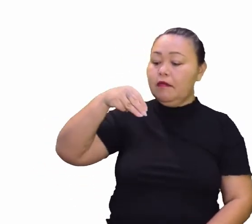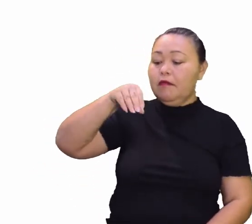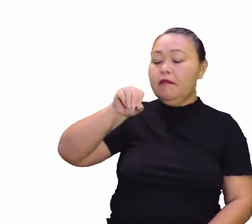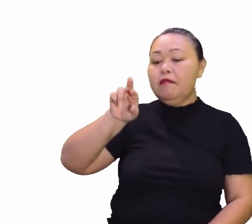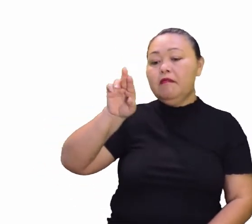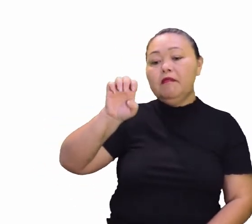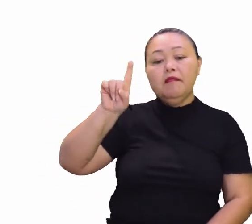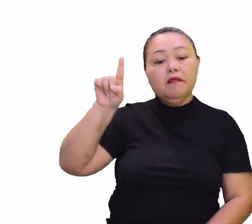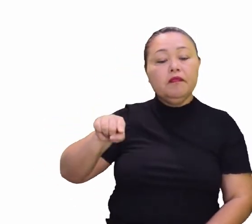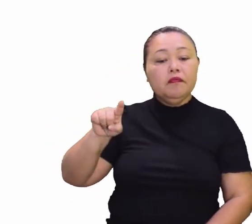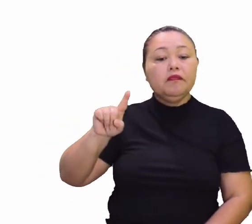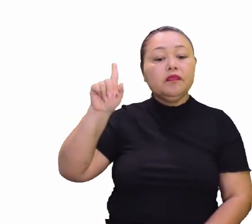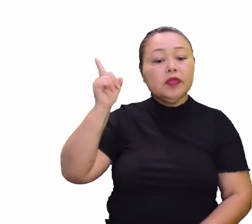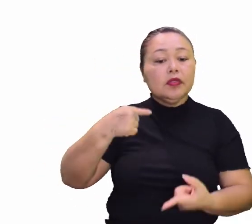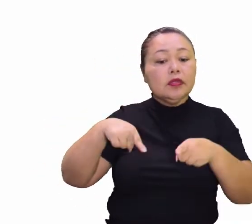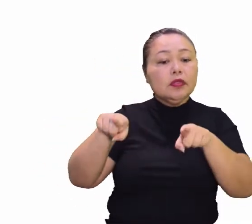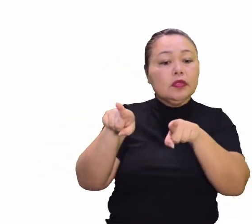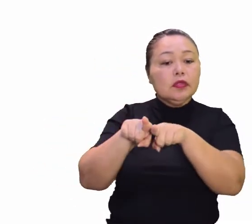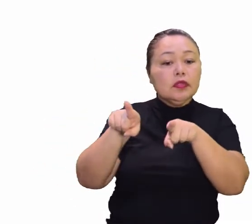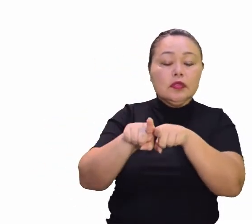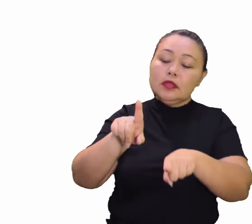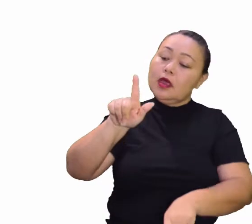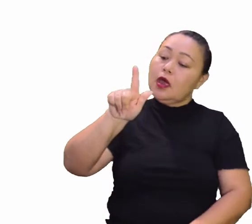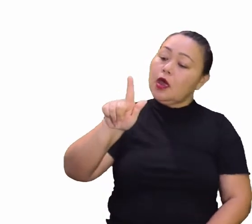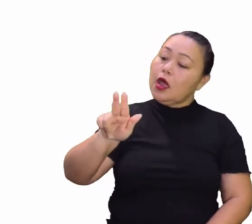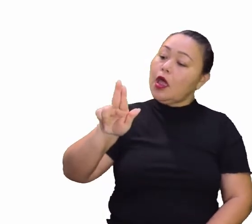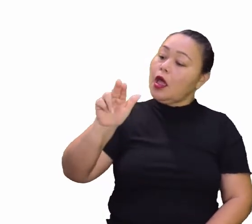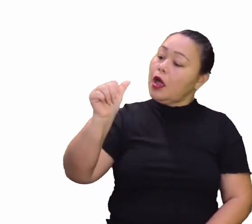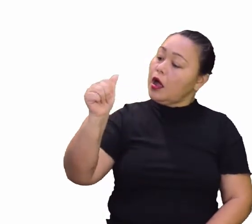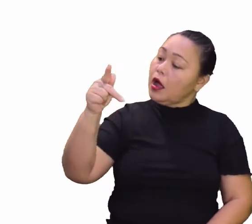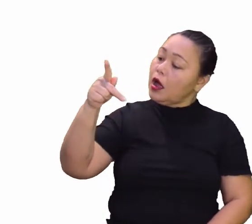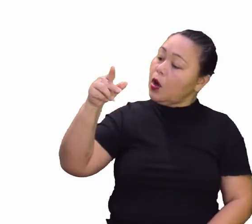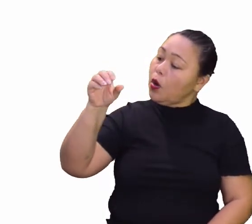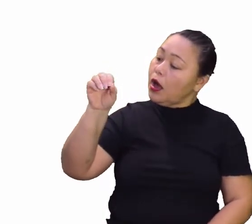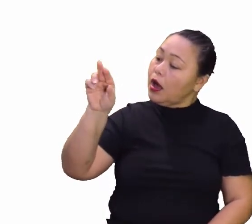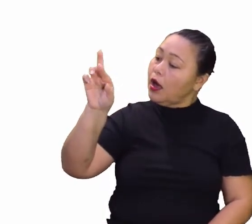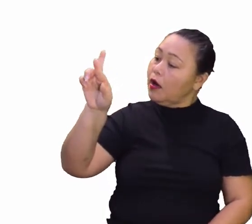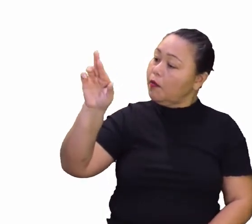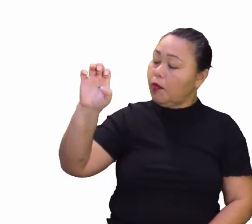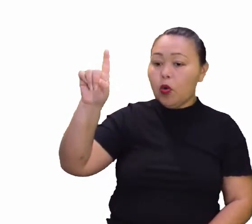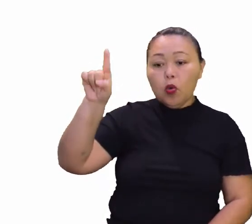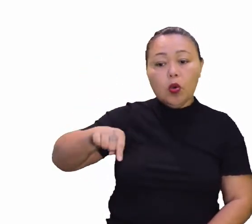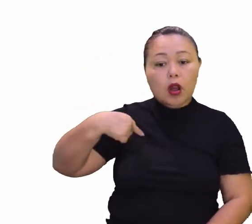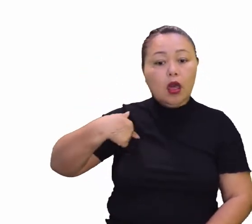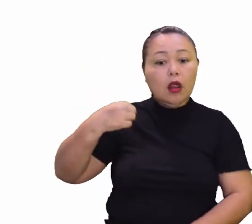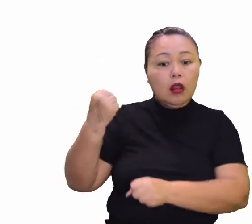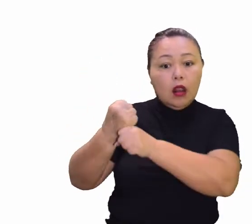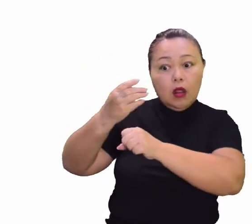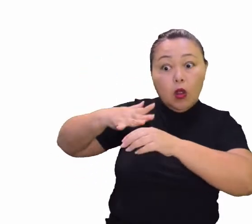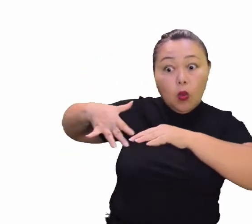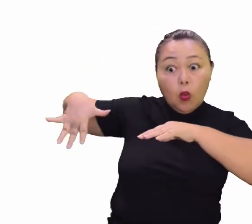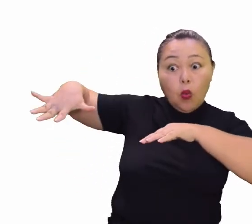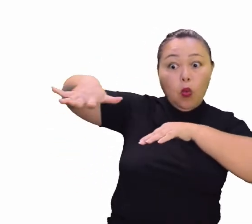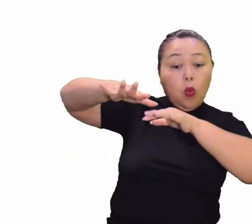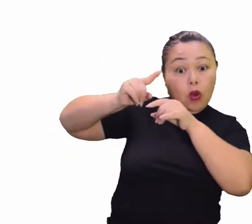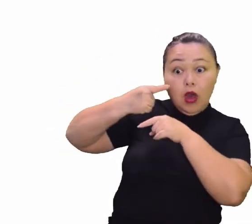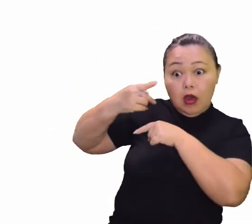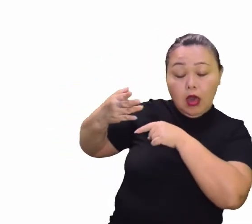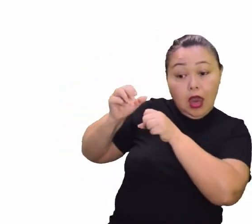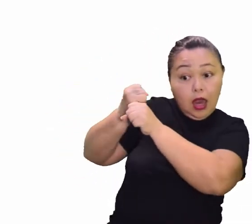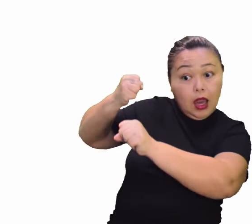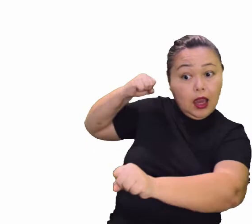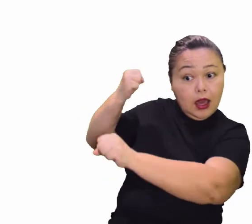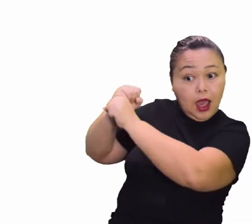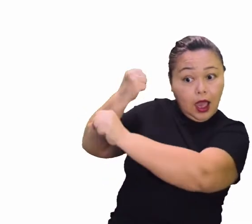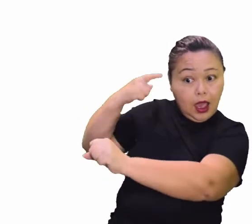do Mamoré e Guaporé. Olha o tamanho desse vale. Muito grande, né, Rogério? Muito grande. Lembra, Rogério, que eu falei